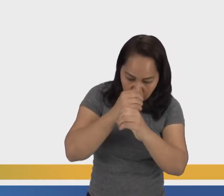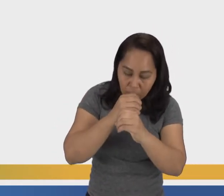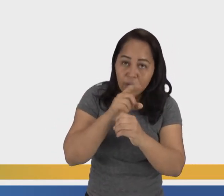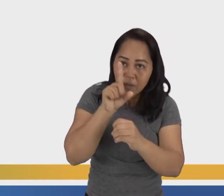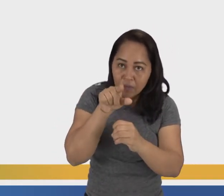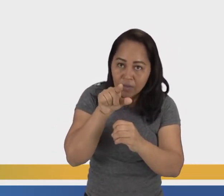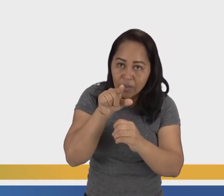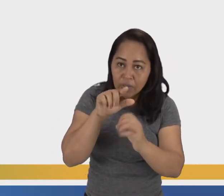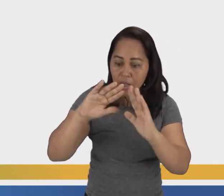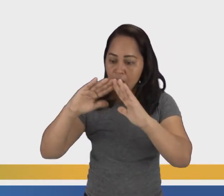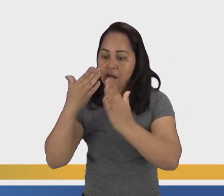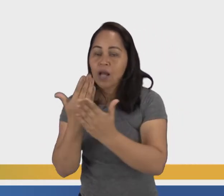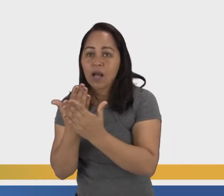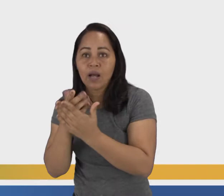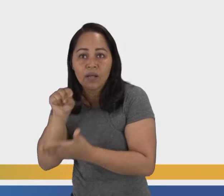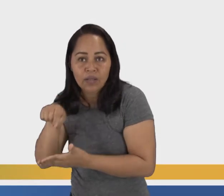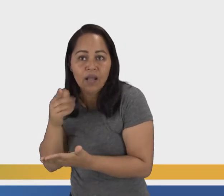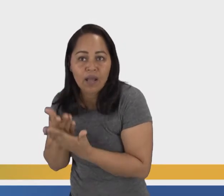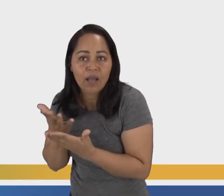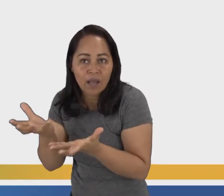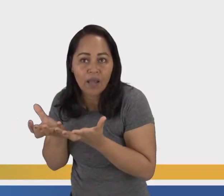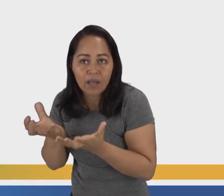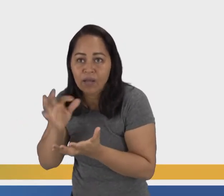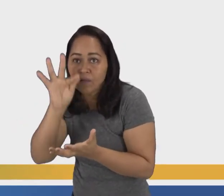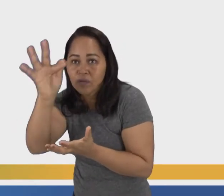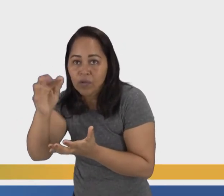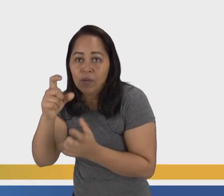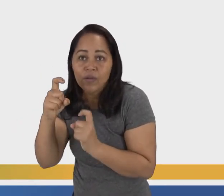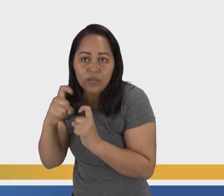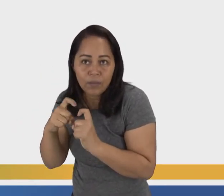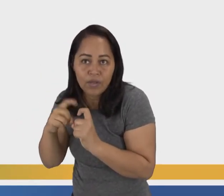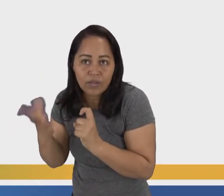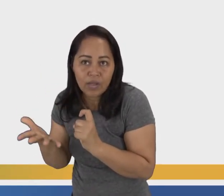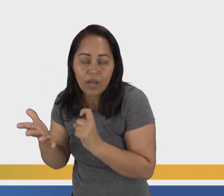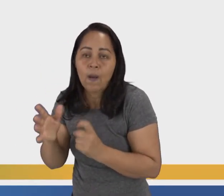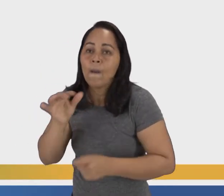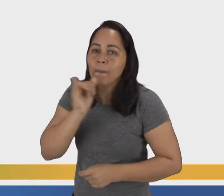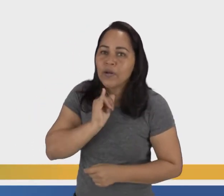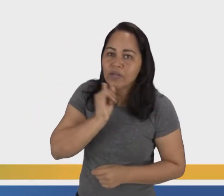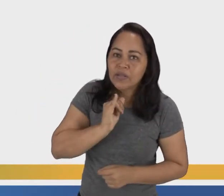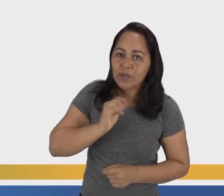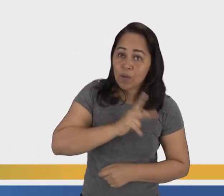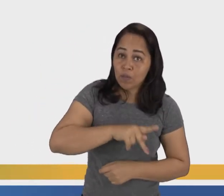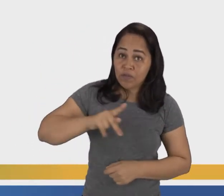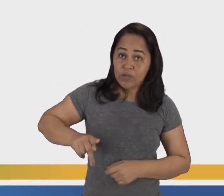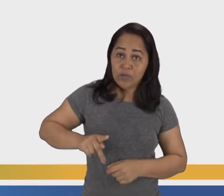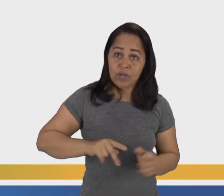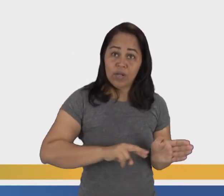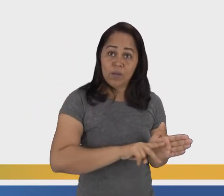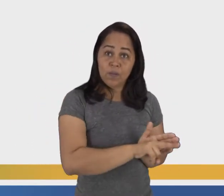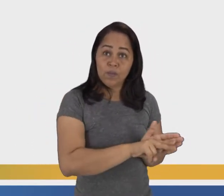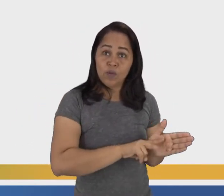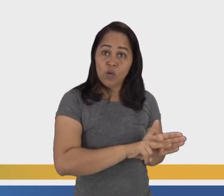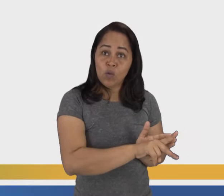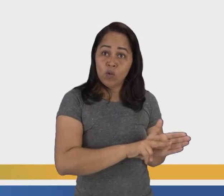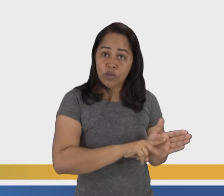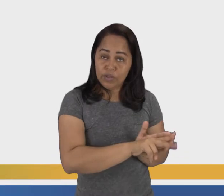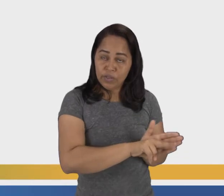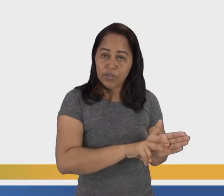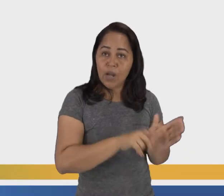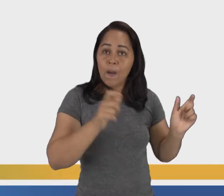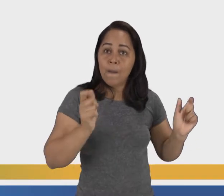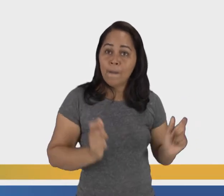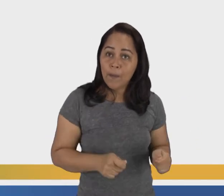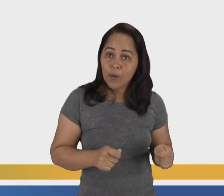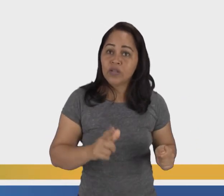textos escolares, certo? Isso quer dizer que a professora de biologia lá na escola pode se apropriar